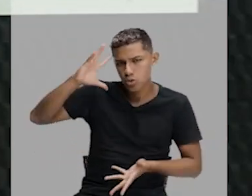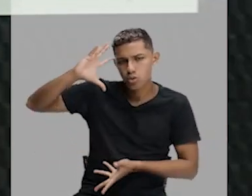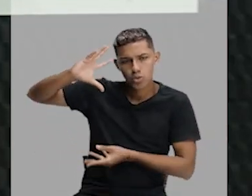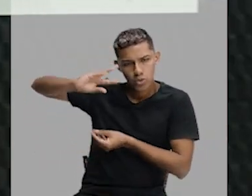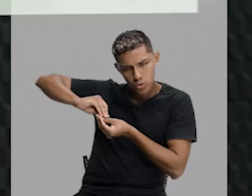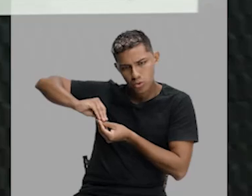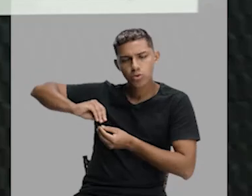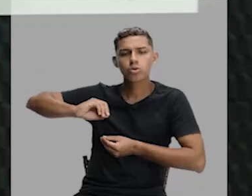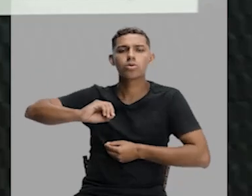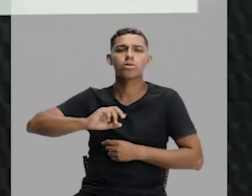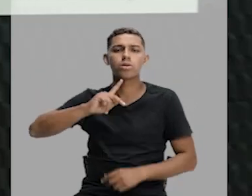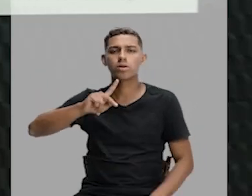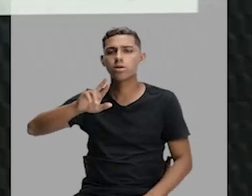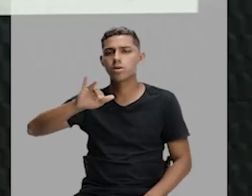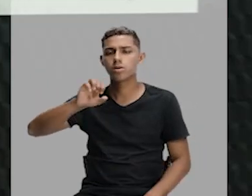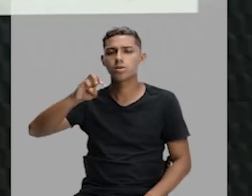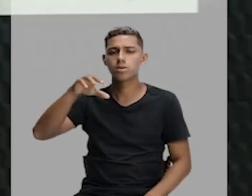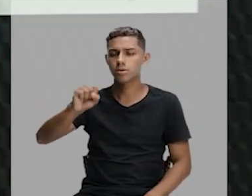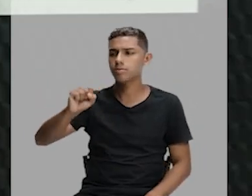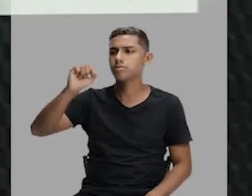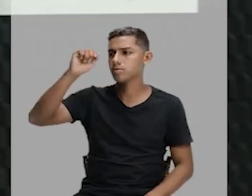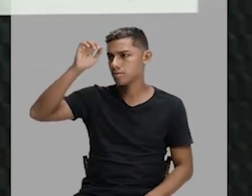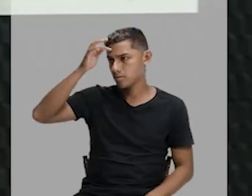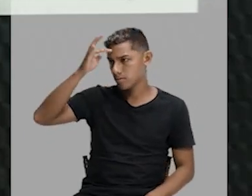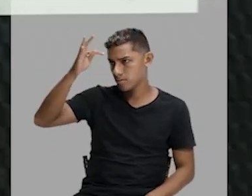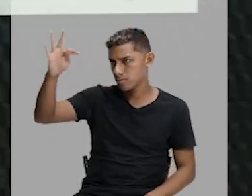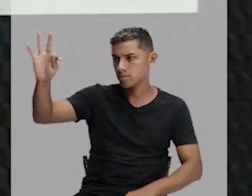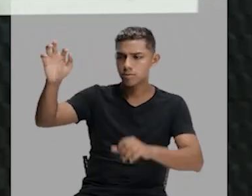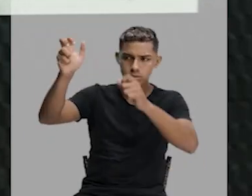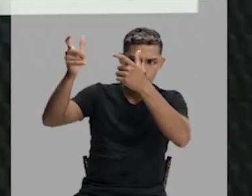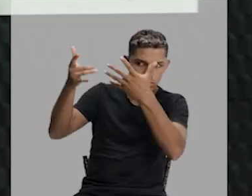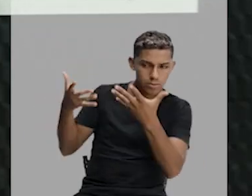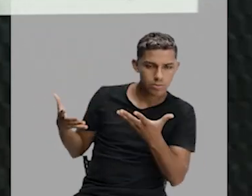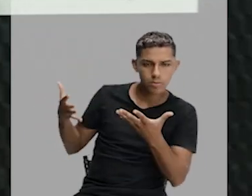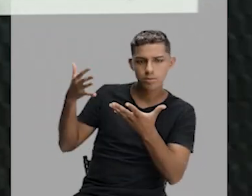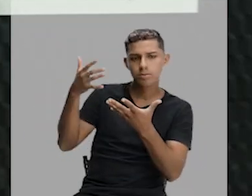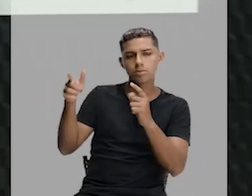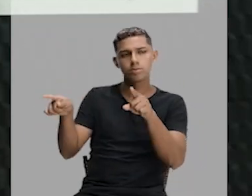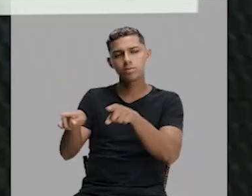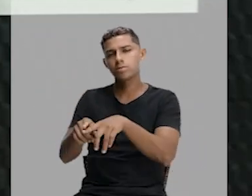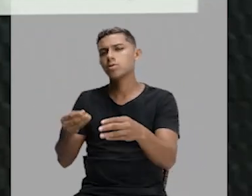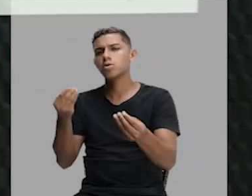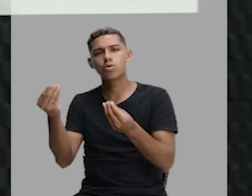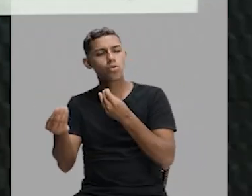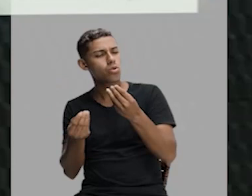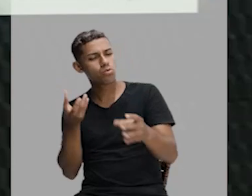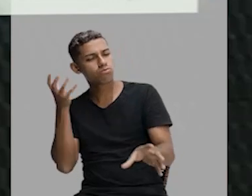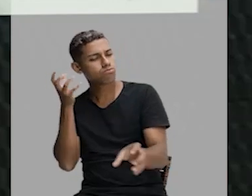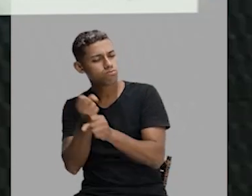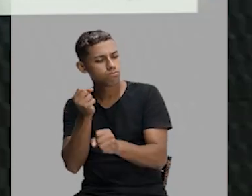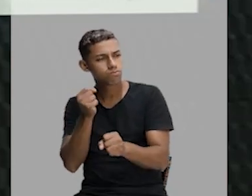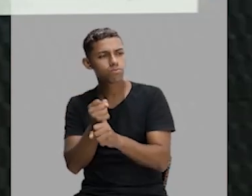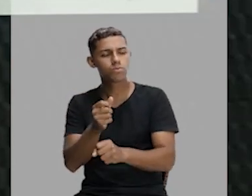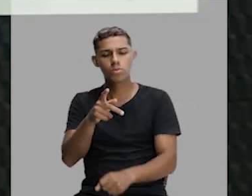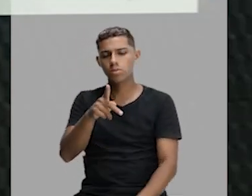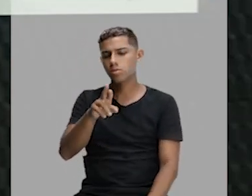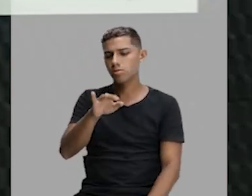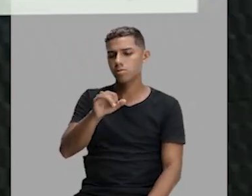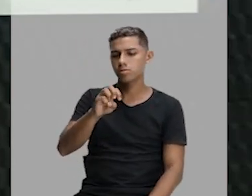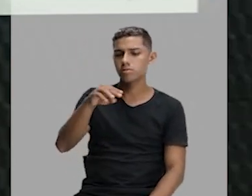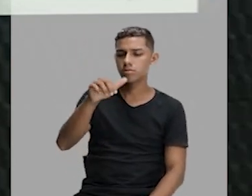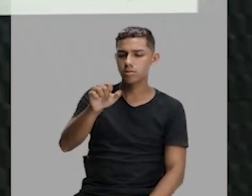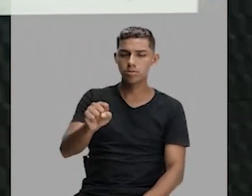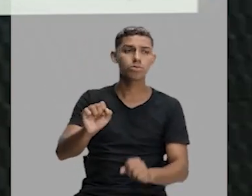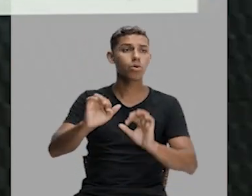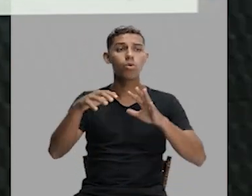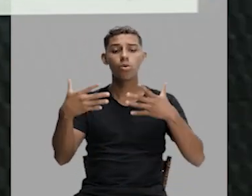um pouquinho da parte teórica do prisma, mostramos para vocês como é que se forma um prisma, mostrando para vocês quais são